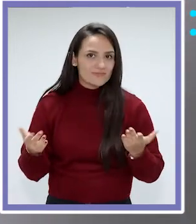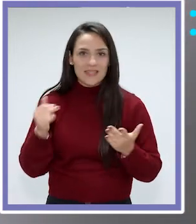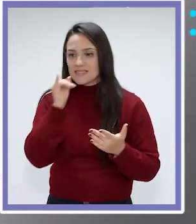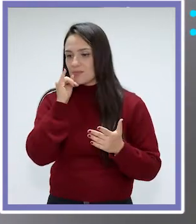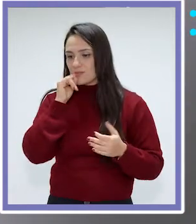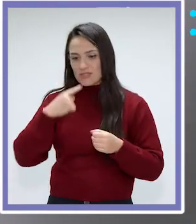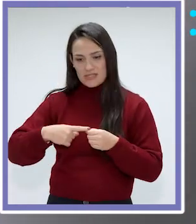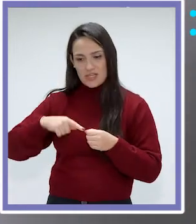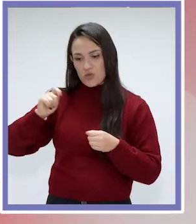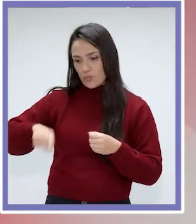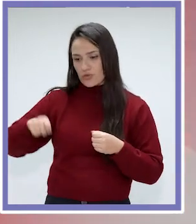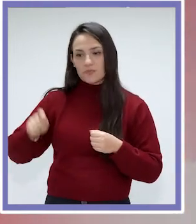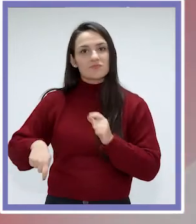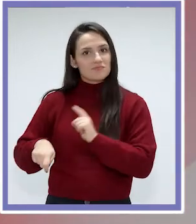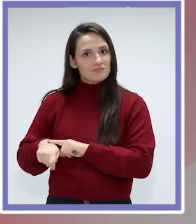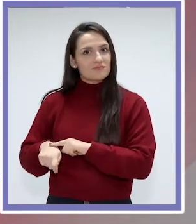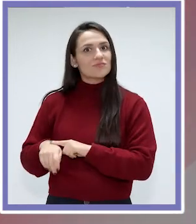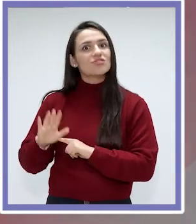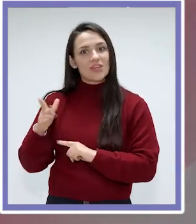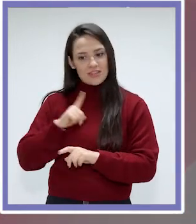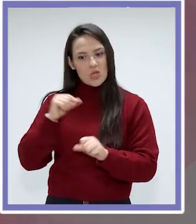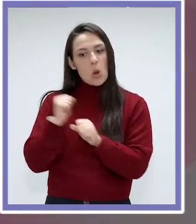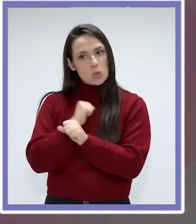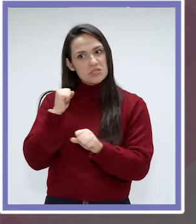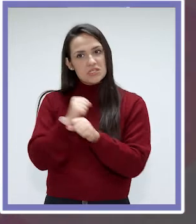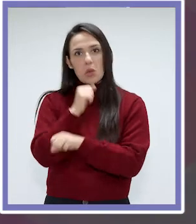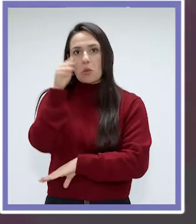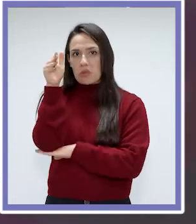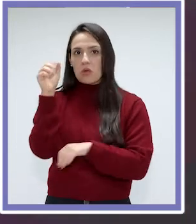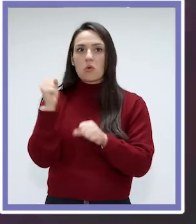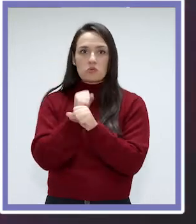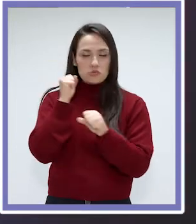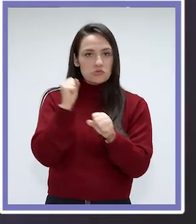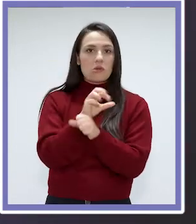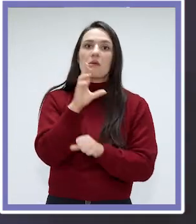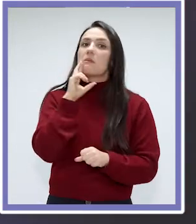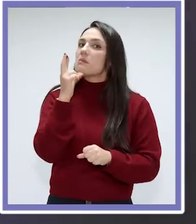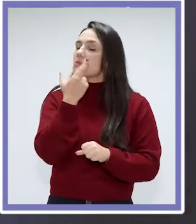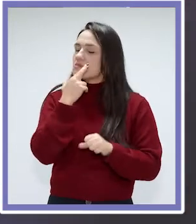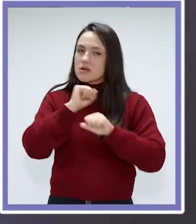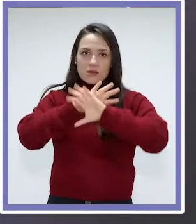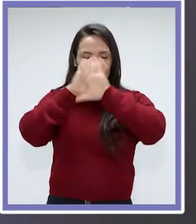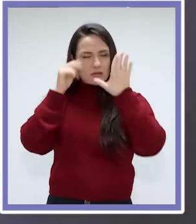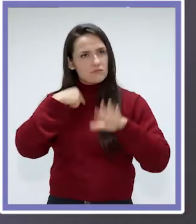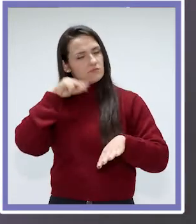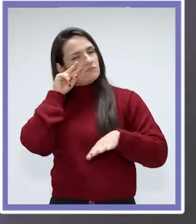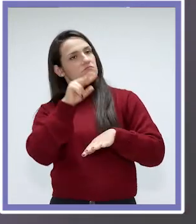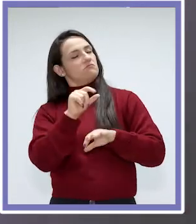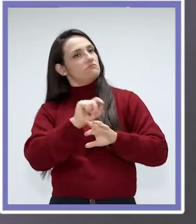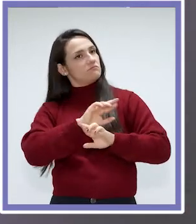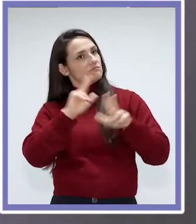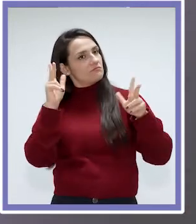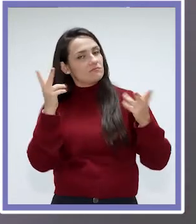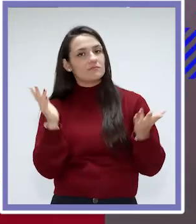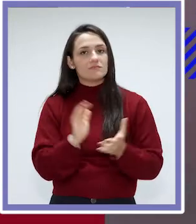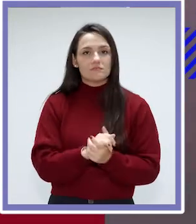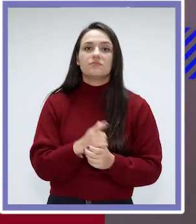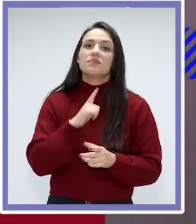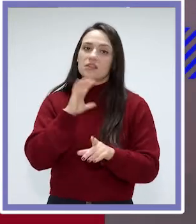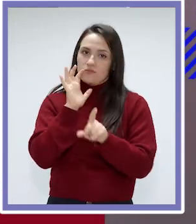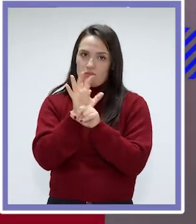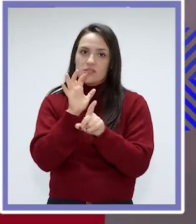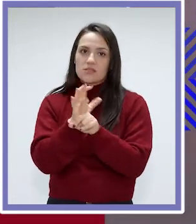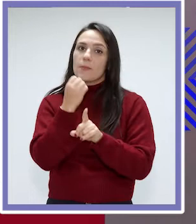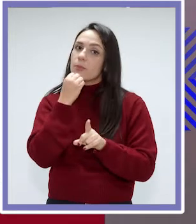Porto Murtinho, por exemplo, isso já um pouco mais visível, em outras cidades não tanto ainda. Mas são vários